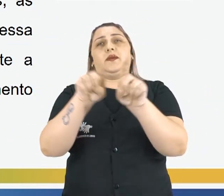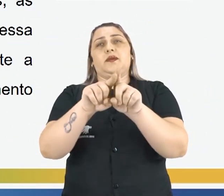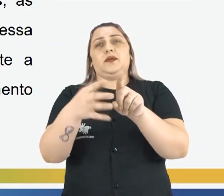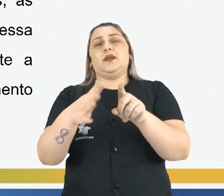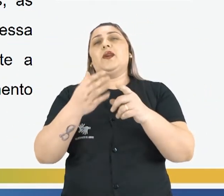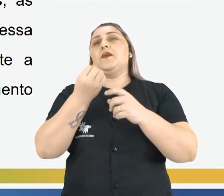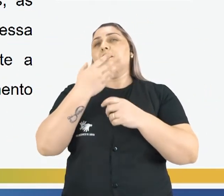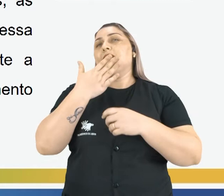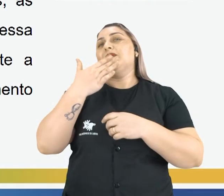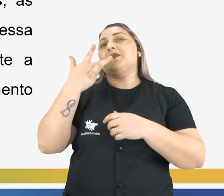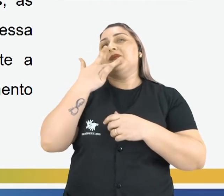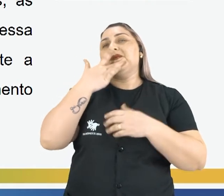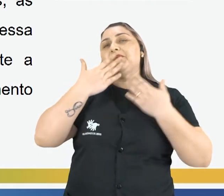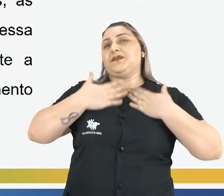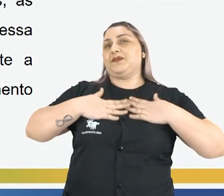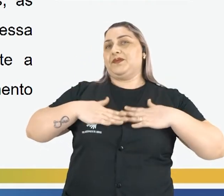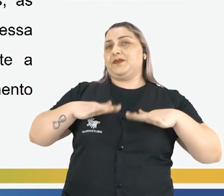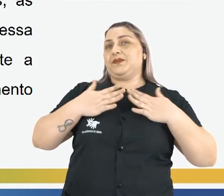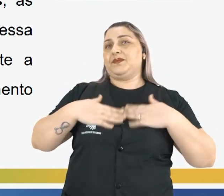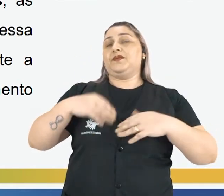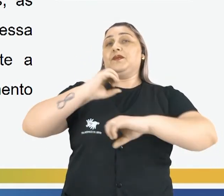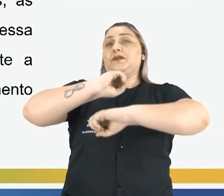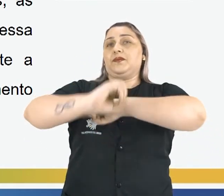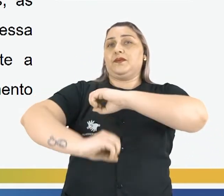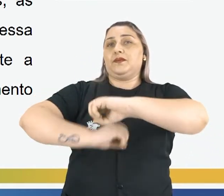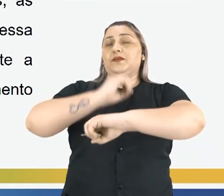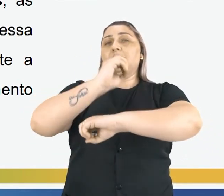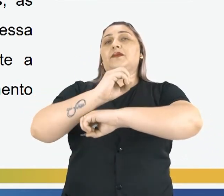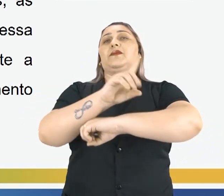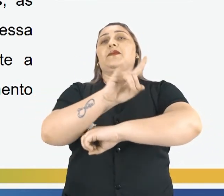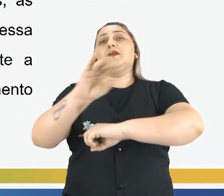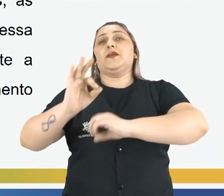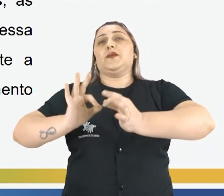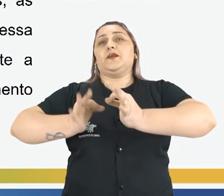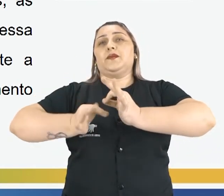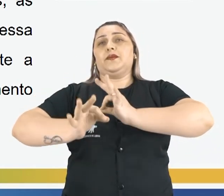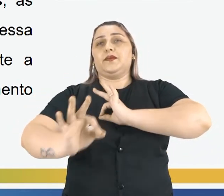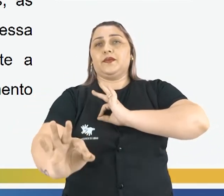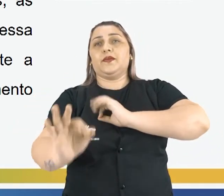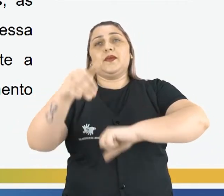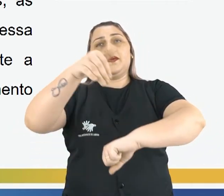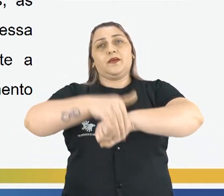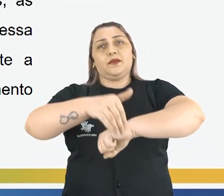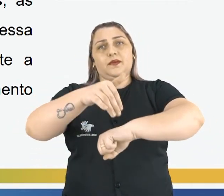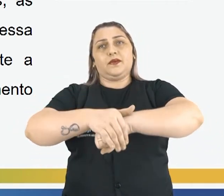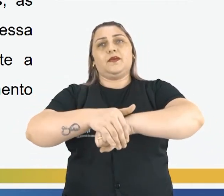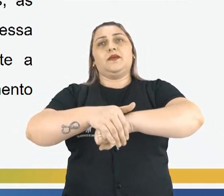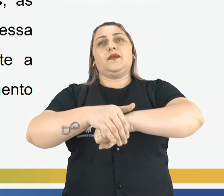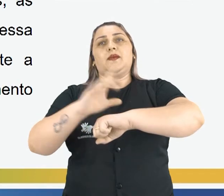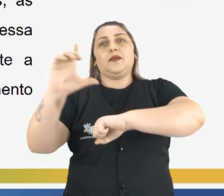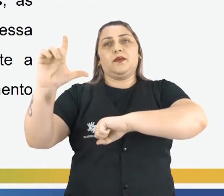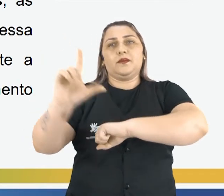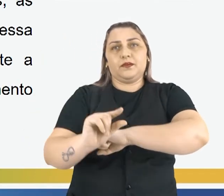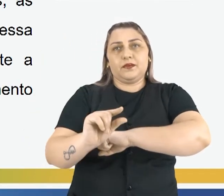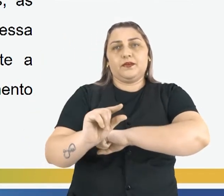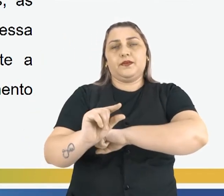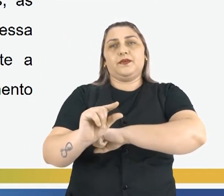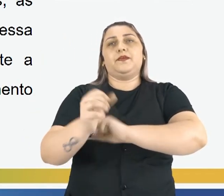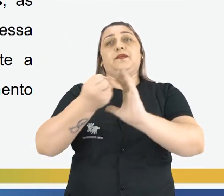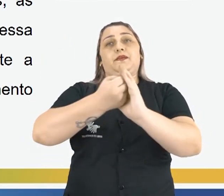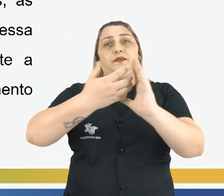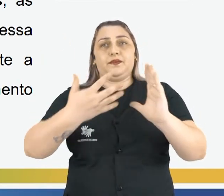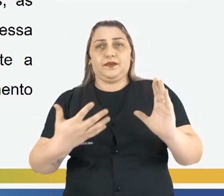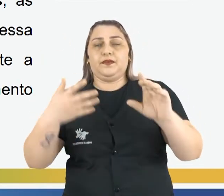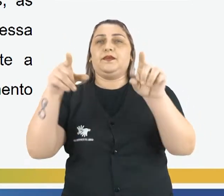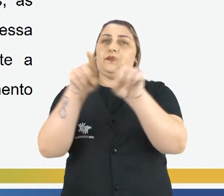e agradáveis. Nessa estação, os dias começam a alongar-se e a noite a encurtar-se.